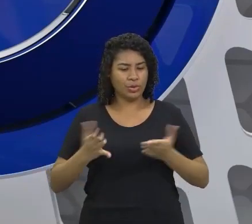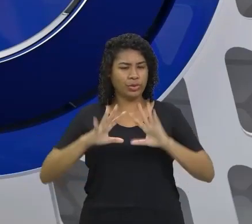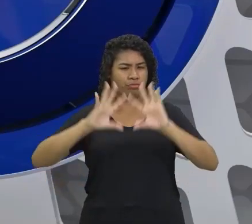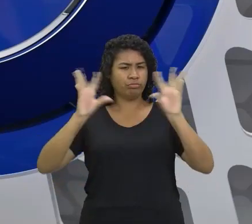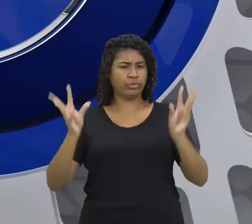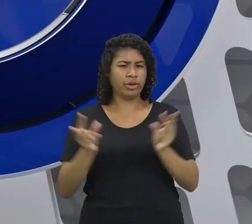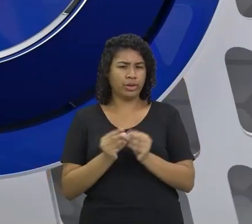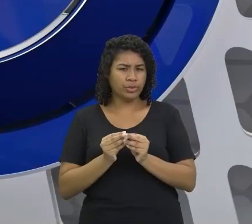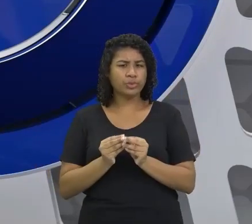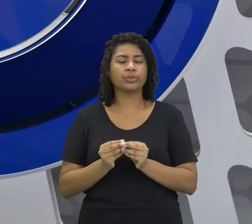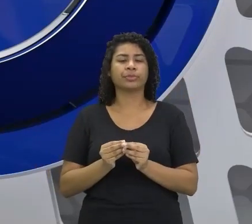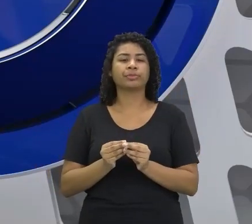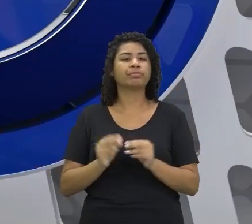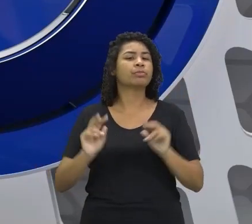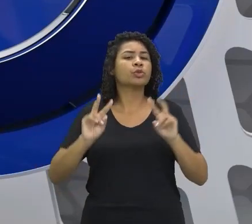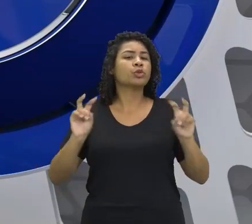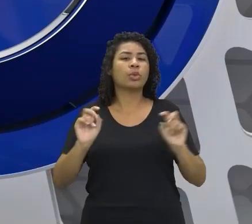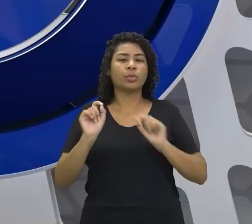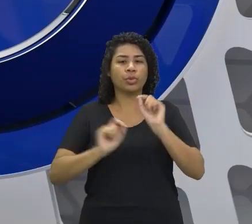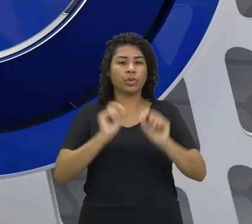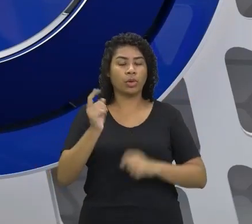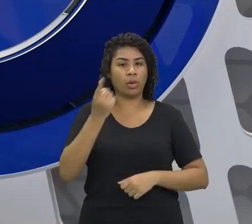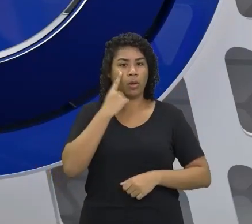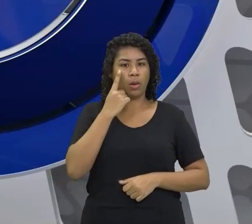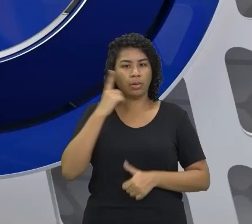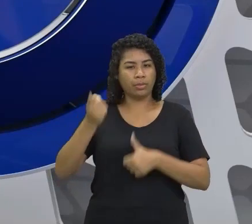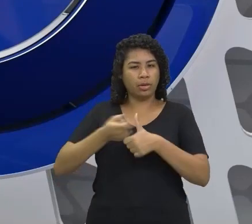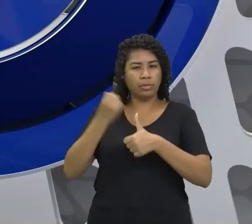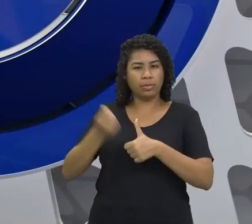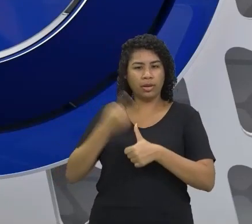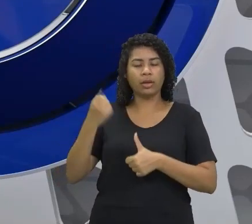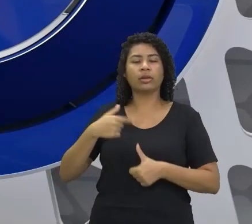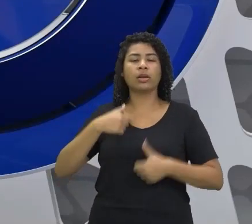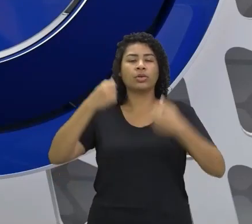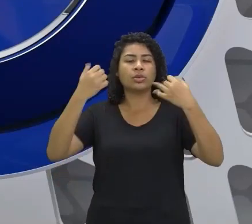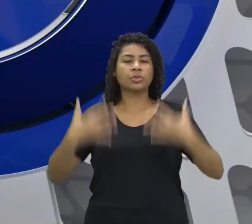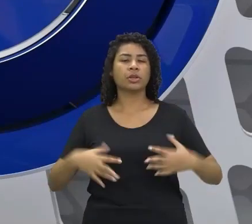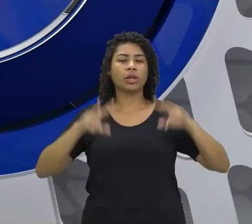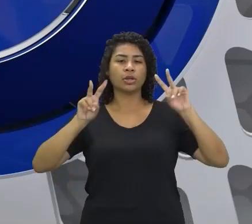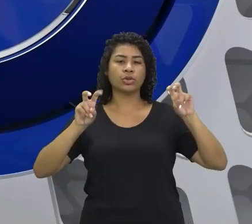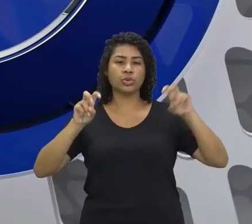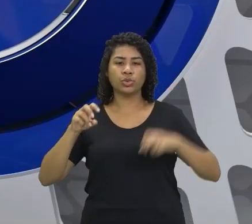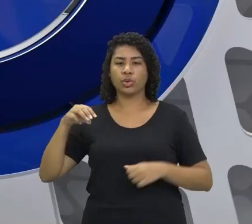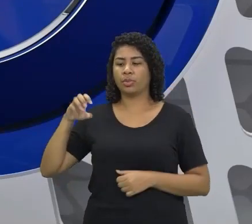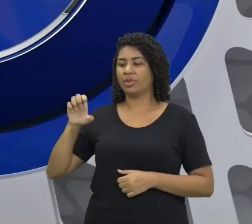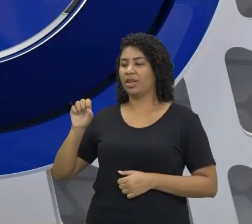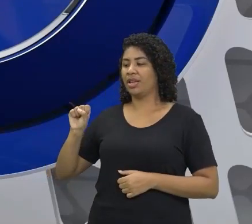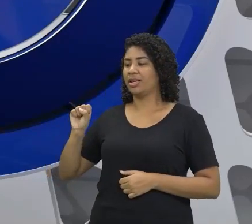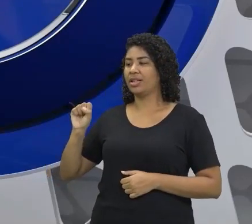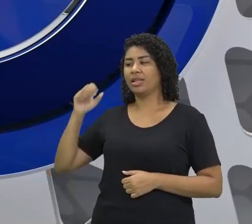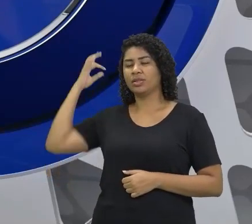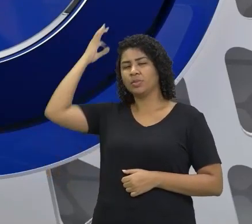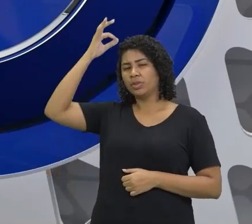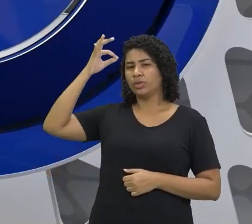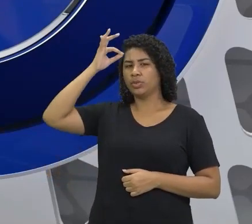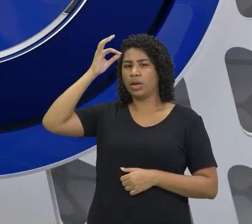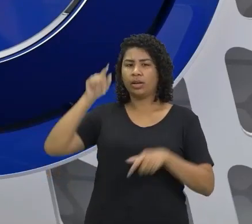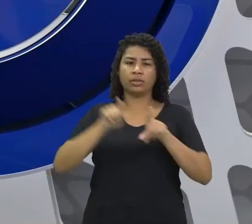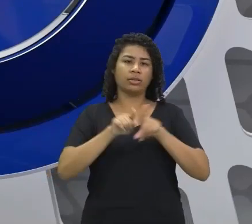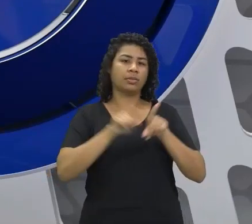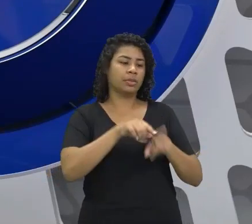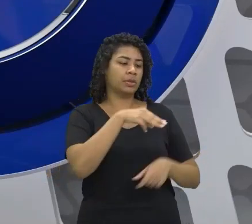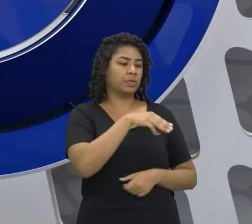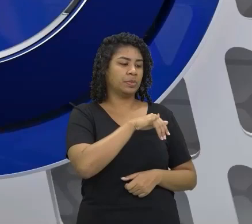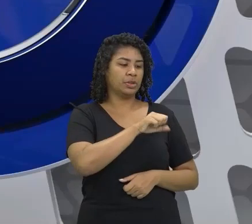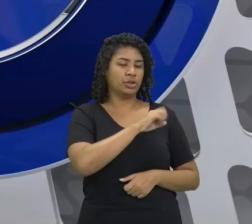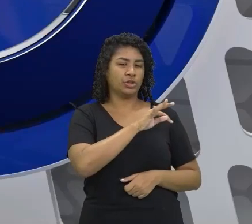então, né? Nós vimos, no primeiro momento, a diferenciação entre espiritualidade e mística, né? E aí eu coloquei a